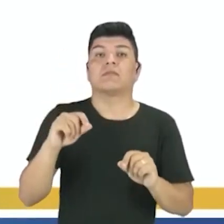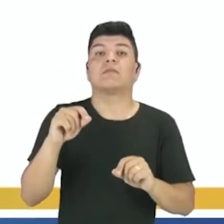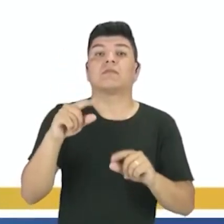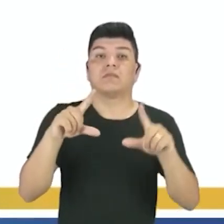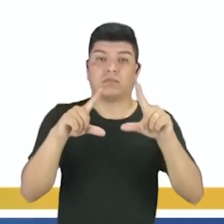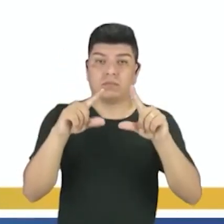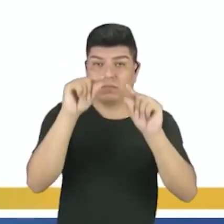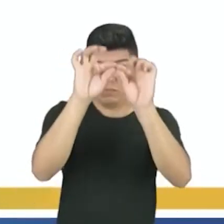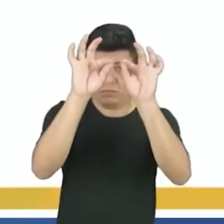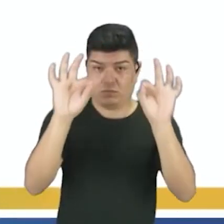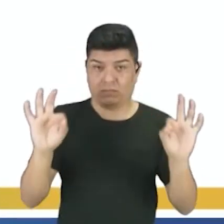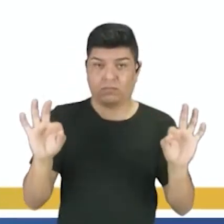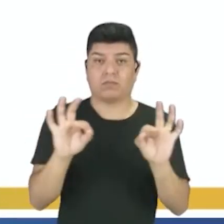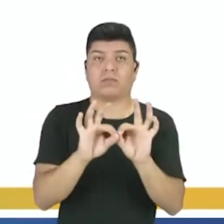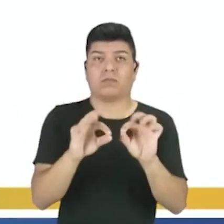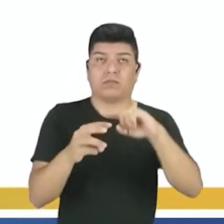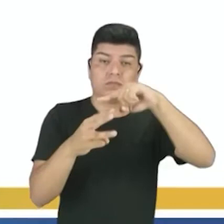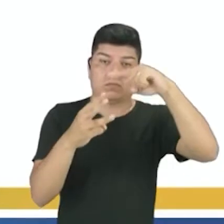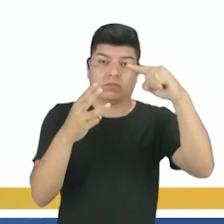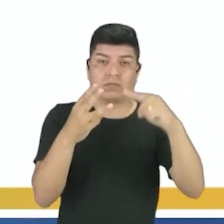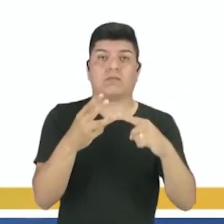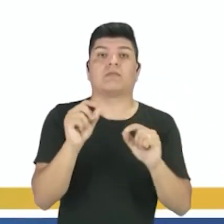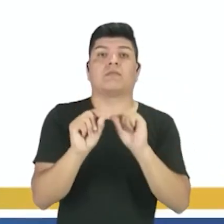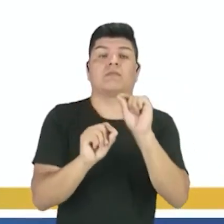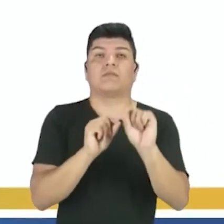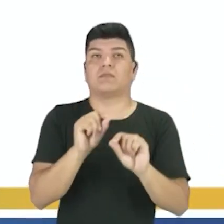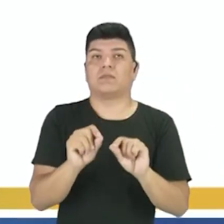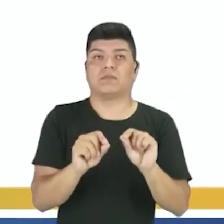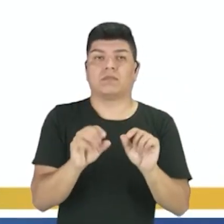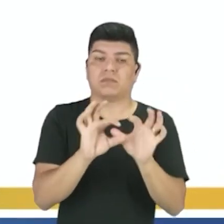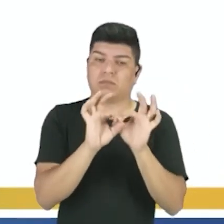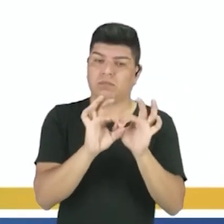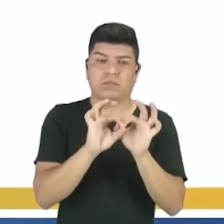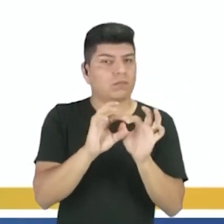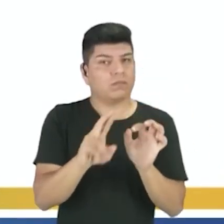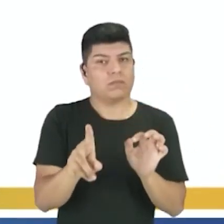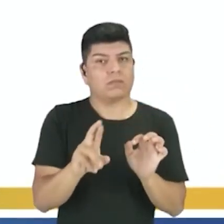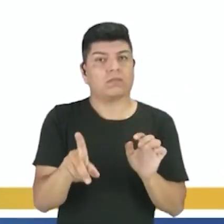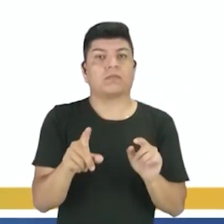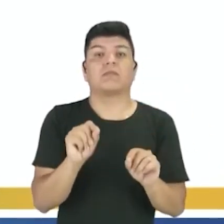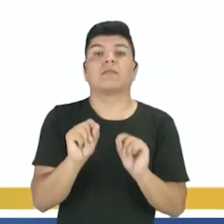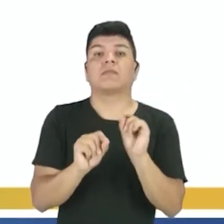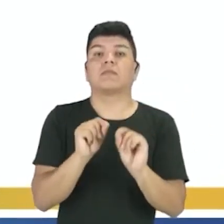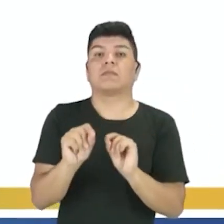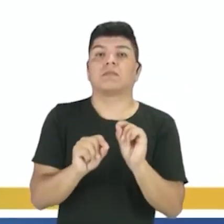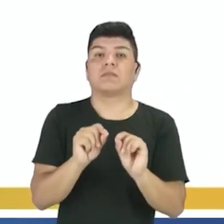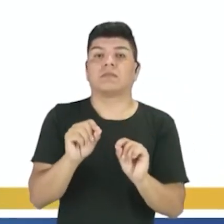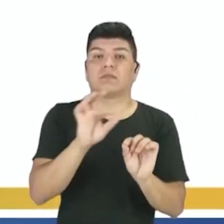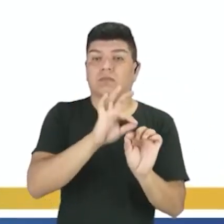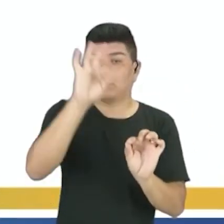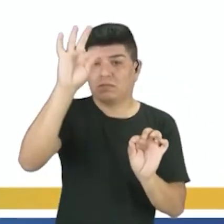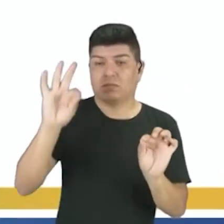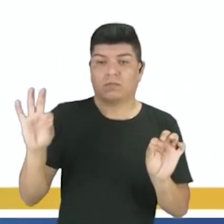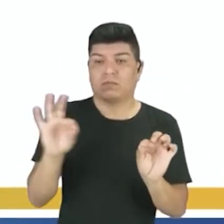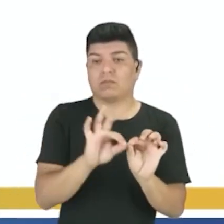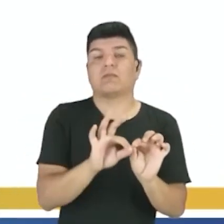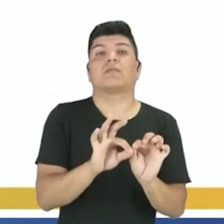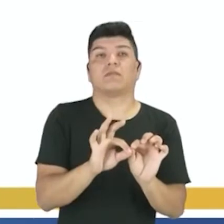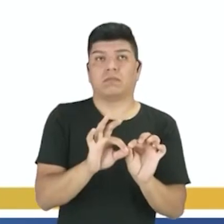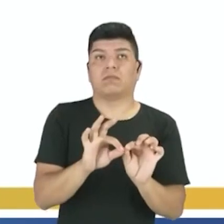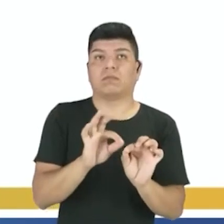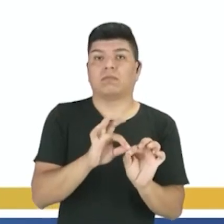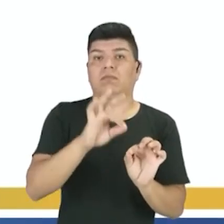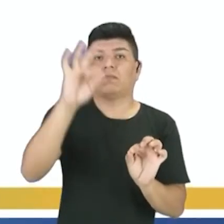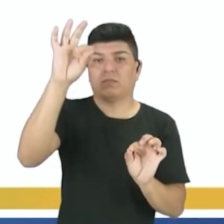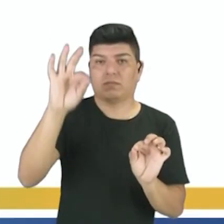pontos, né? Esses 3 pontos não são colineares, ou seja, não estão alinhados, e quando eu ligo esses pontos, eu formo um